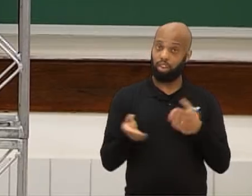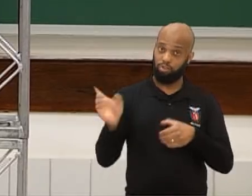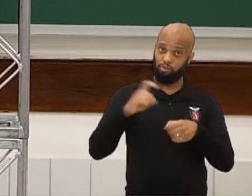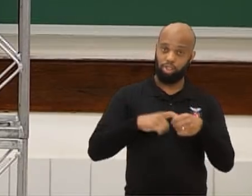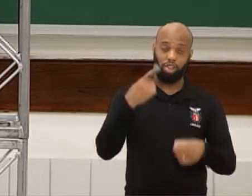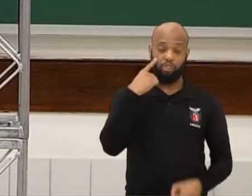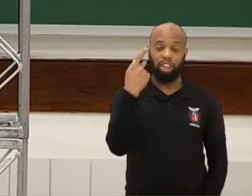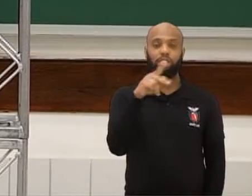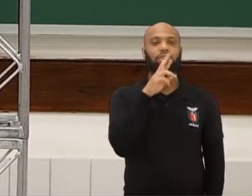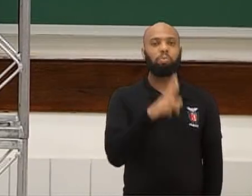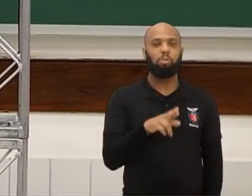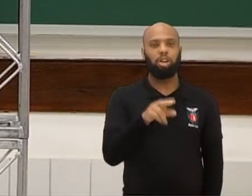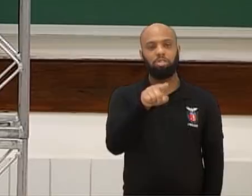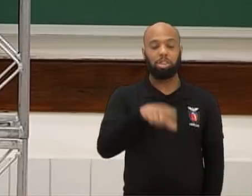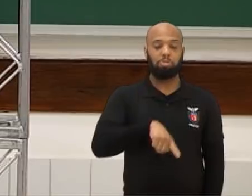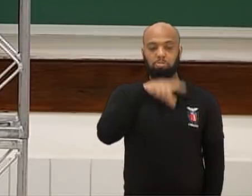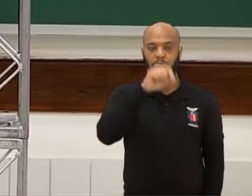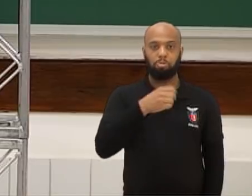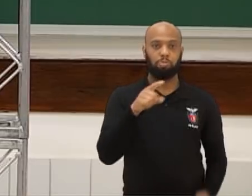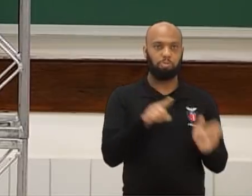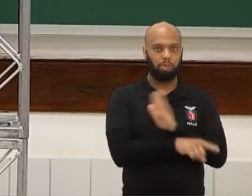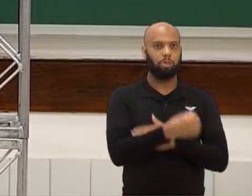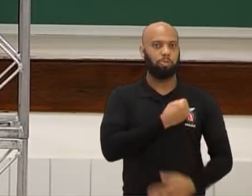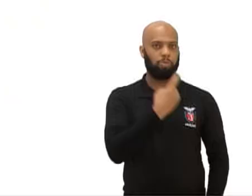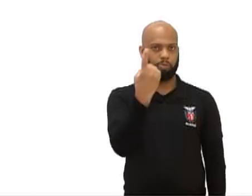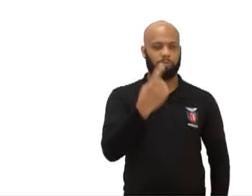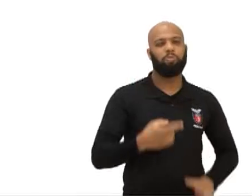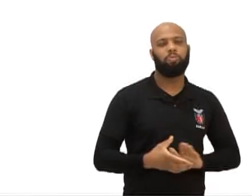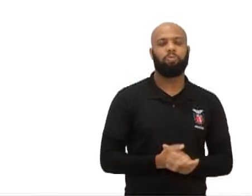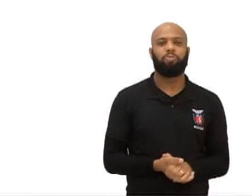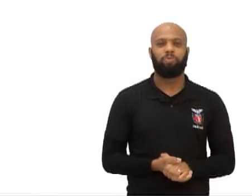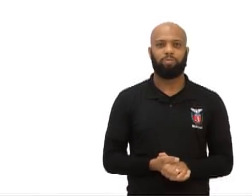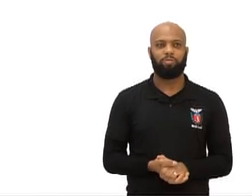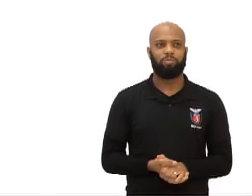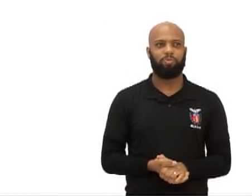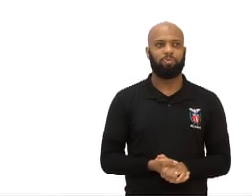Retornando, vamos conferir a resposta do quiz de número 1.